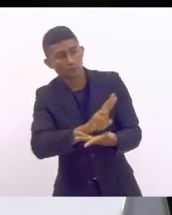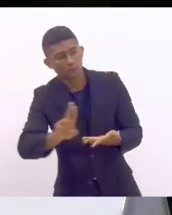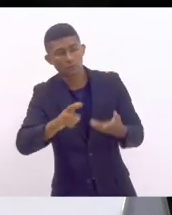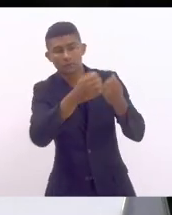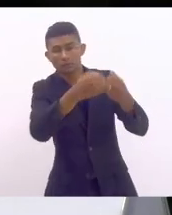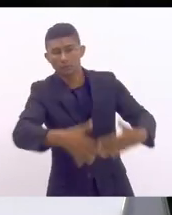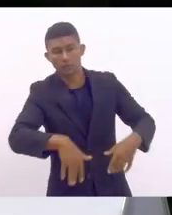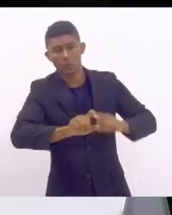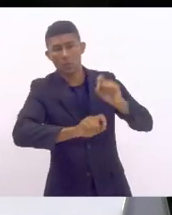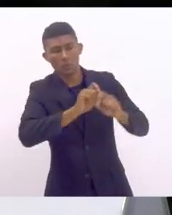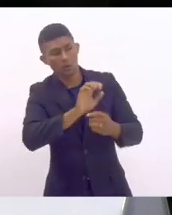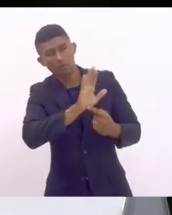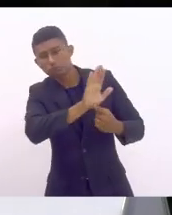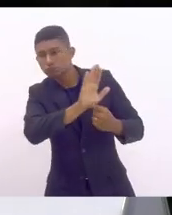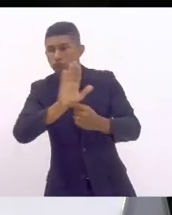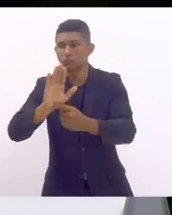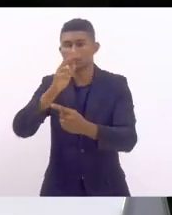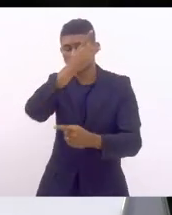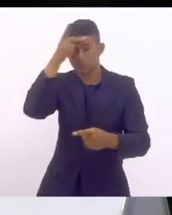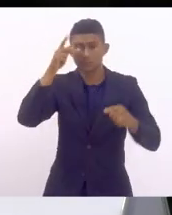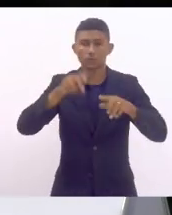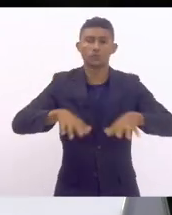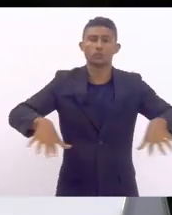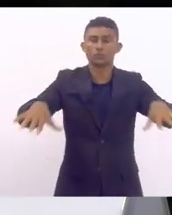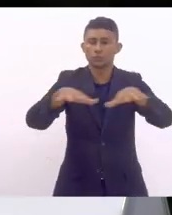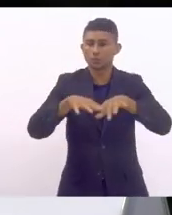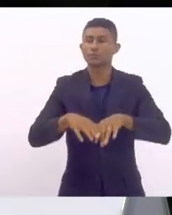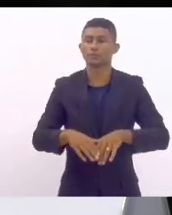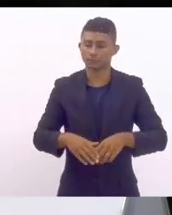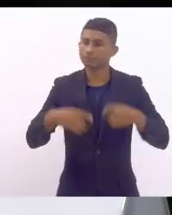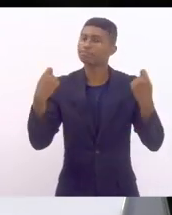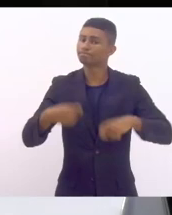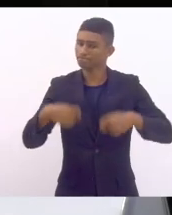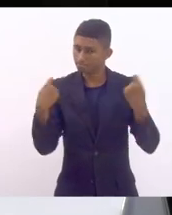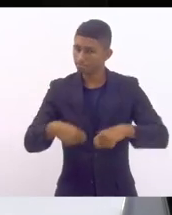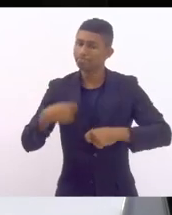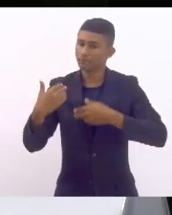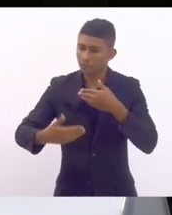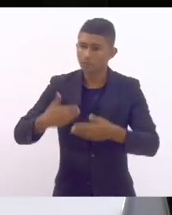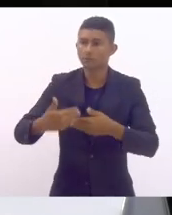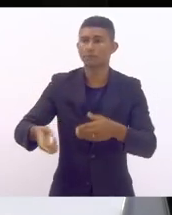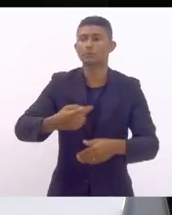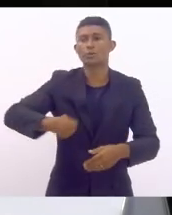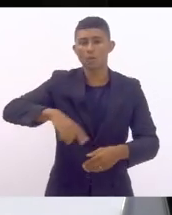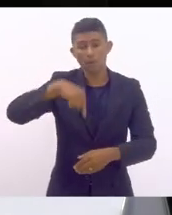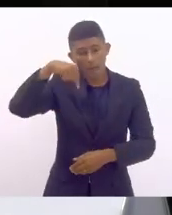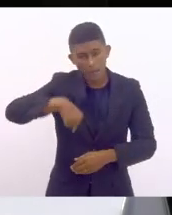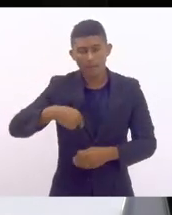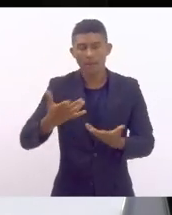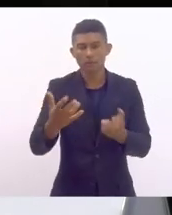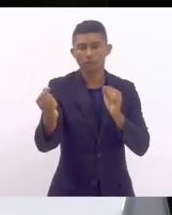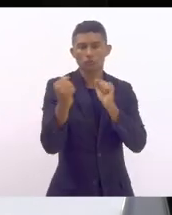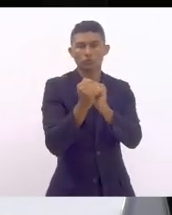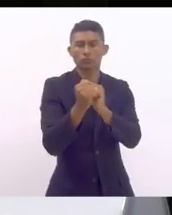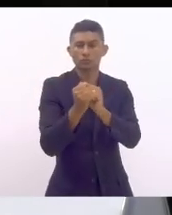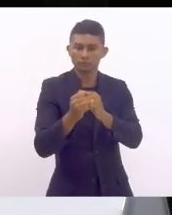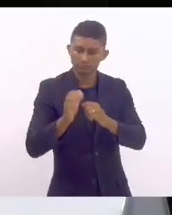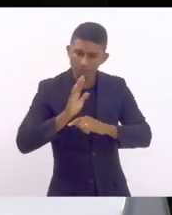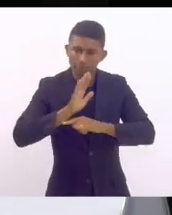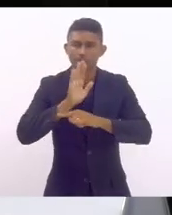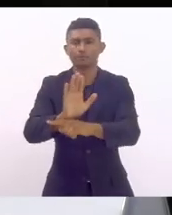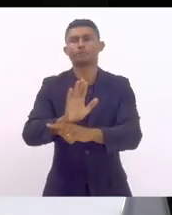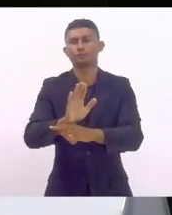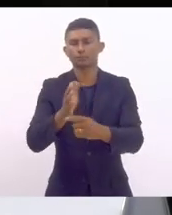uma decisão meramente de distribuição de orçamento Esse precisa avançar em estamos todos à disposição para a seguir